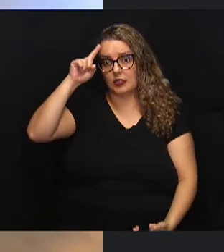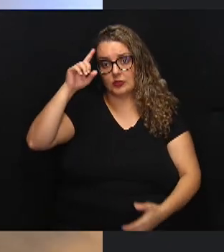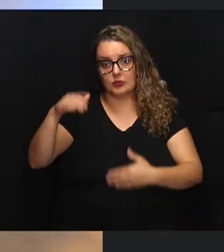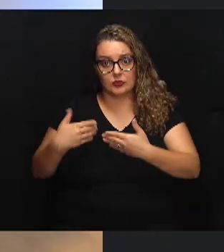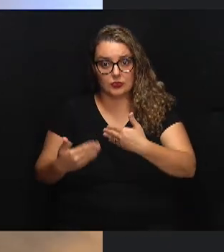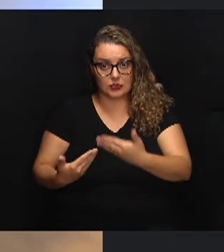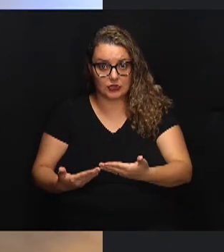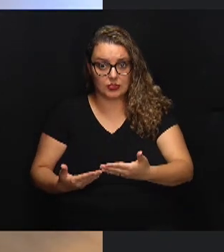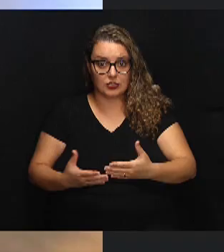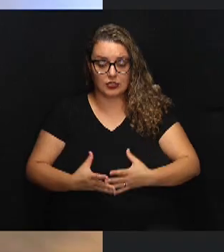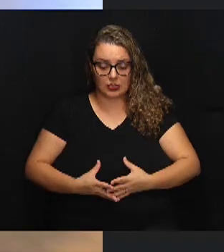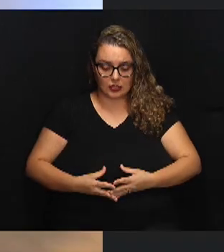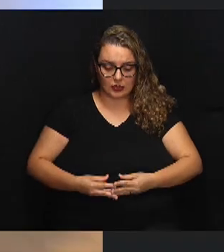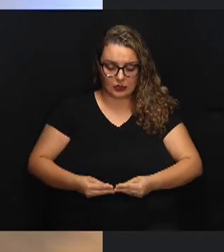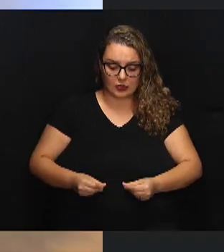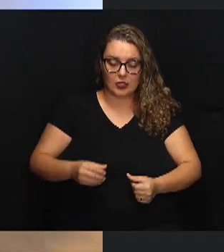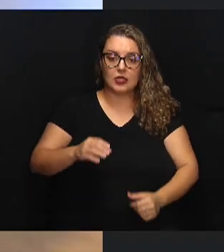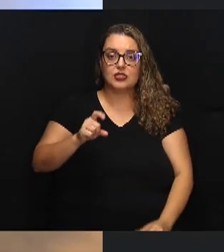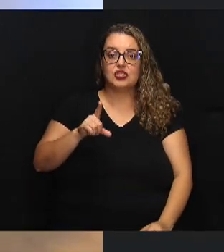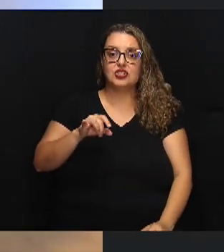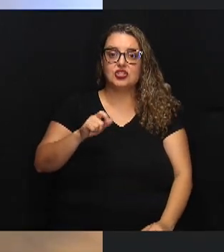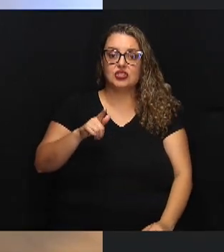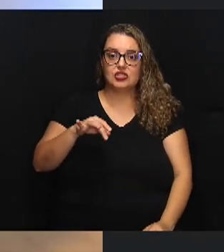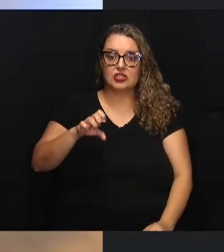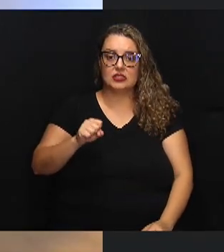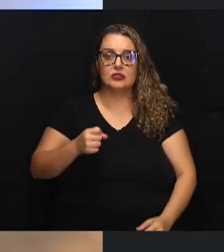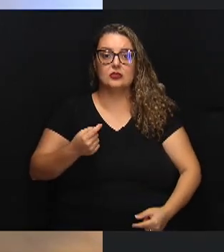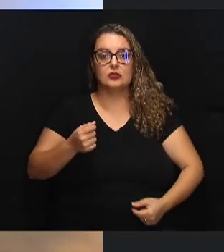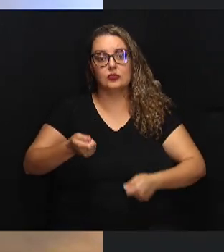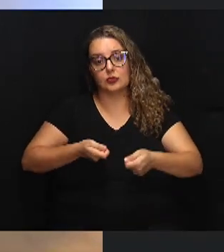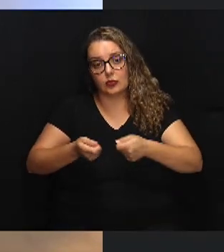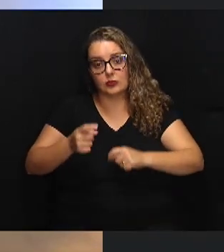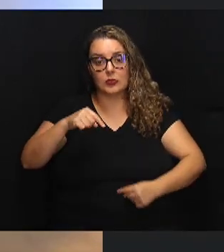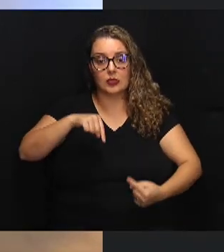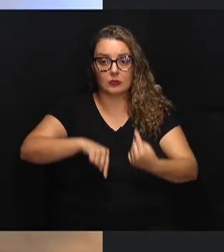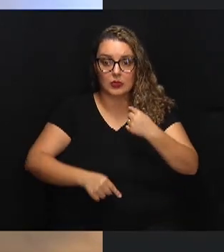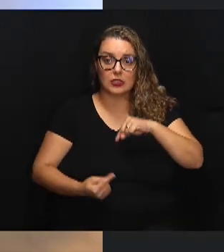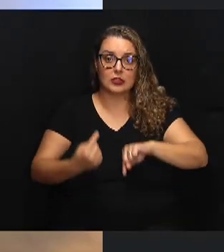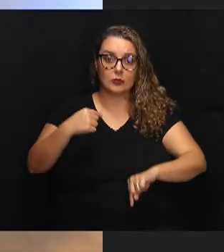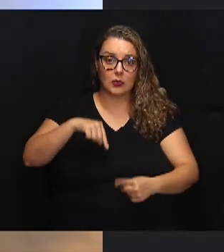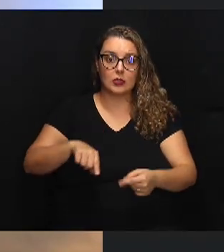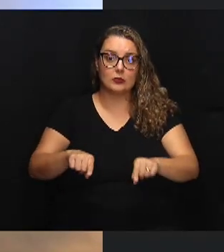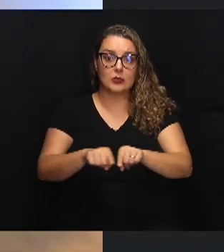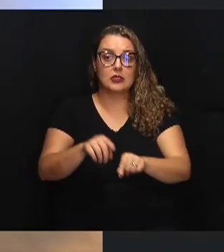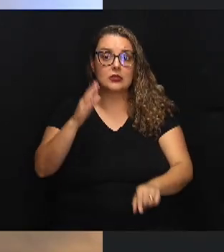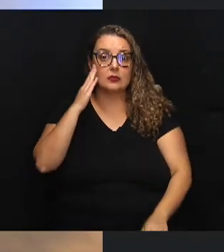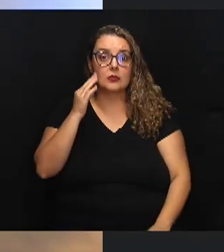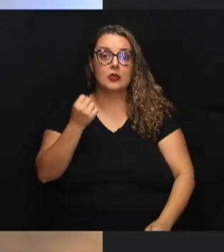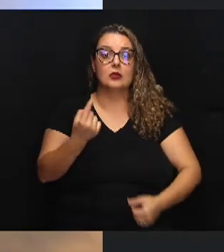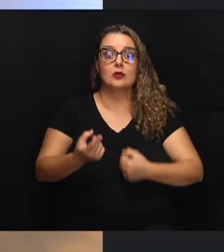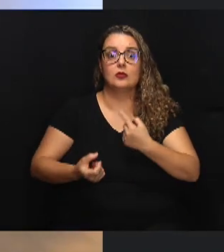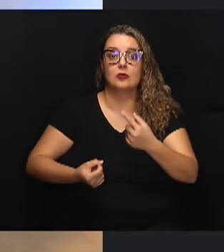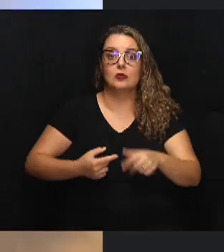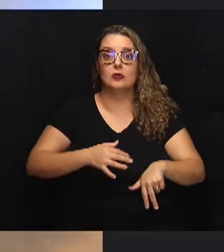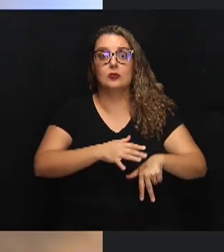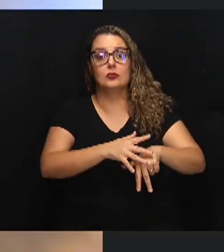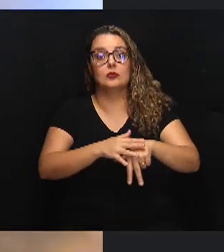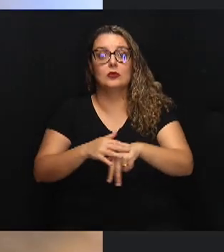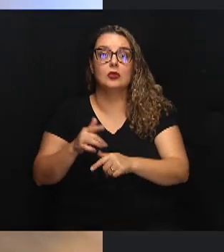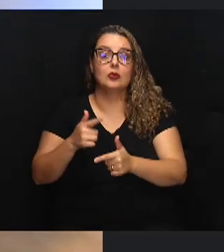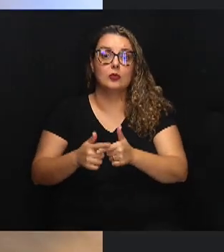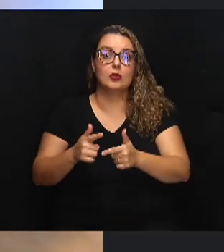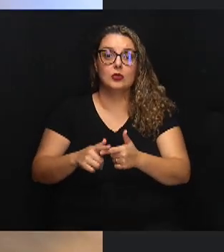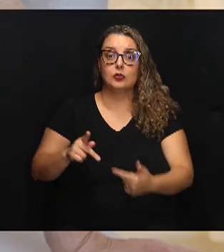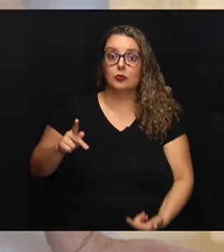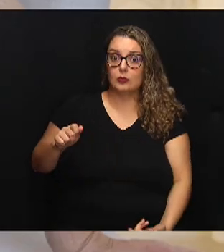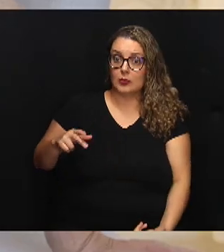digestão e também do controle de algumas questões metabólicas, né? A gente sabe que alguns pacientes podem ter algum problema no pâncreas e